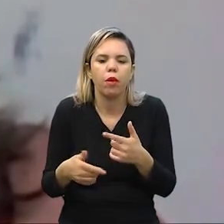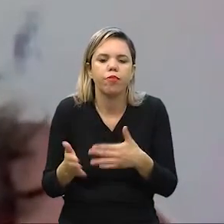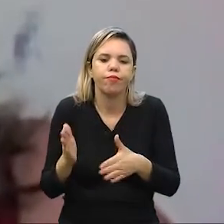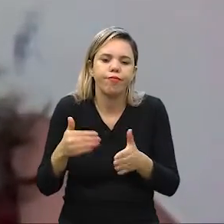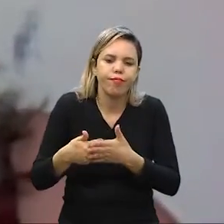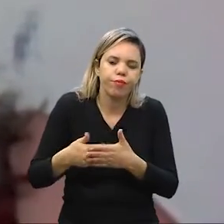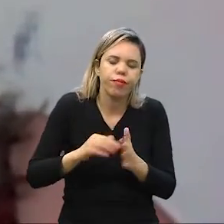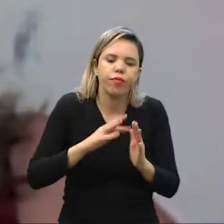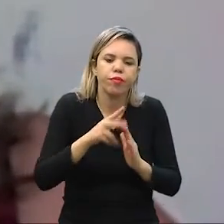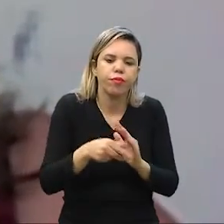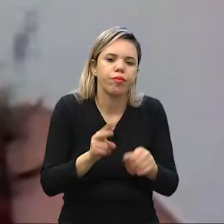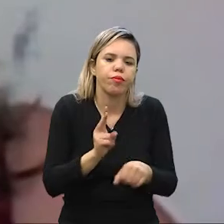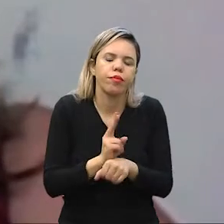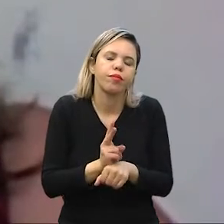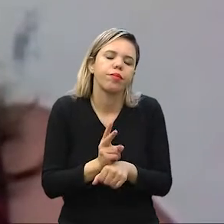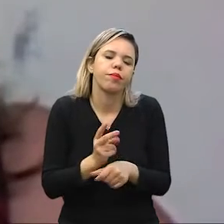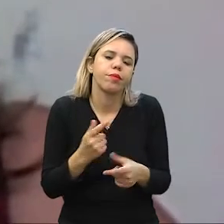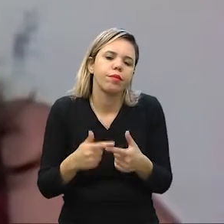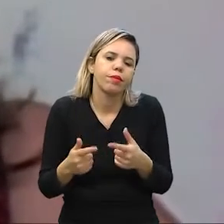ambiental. Você